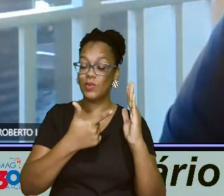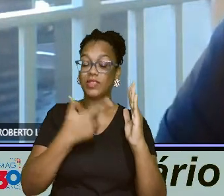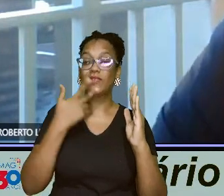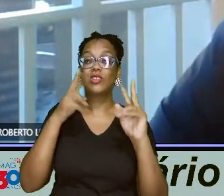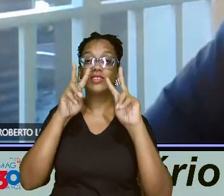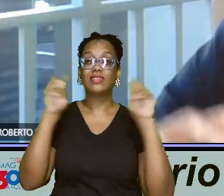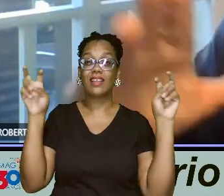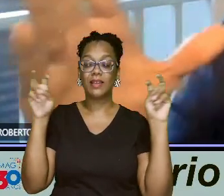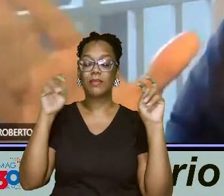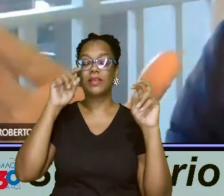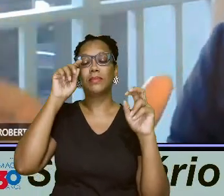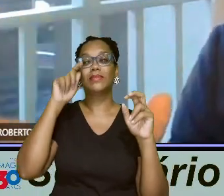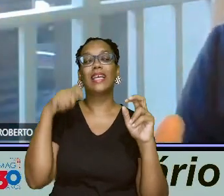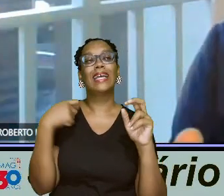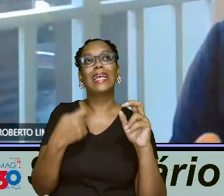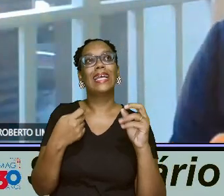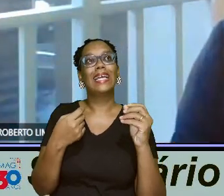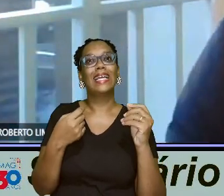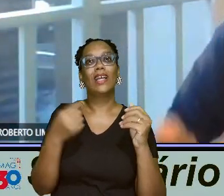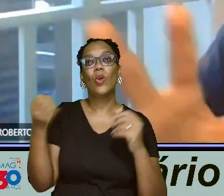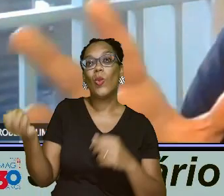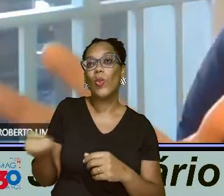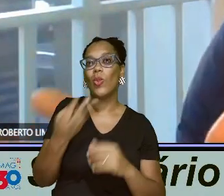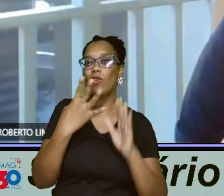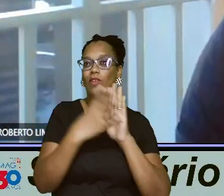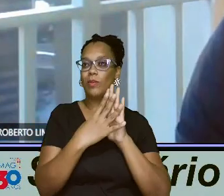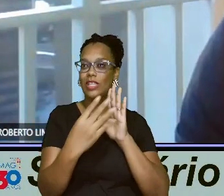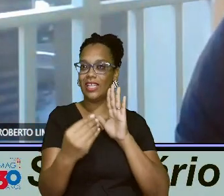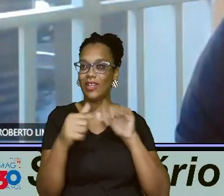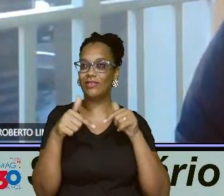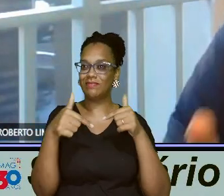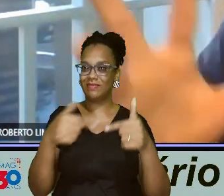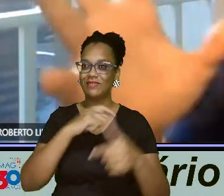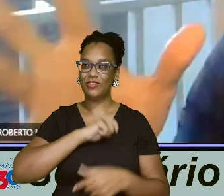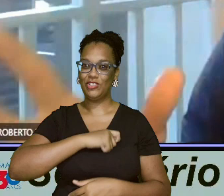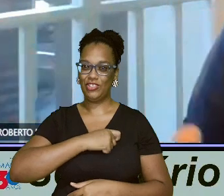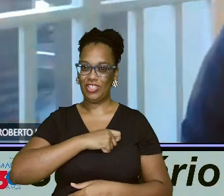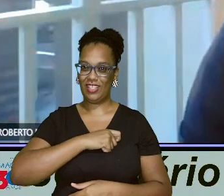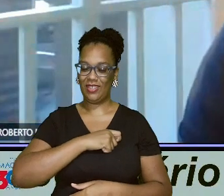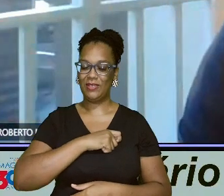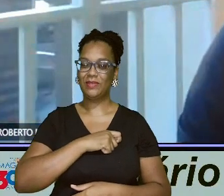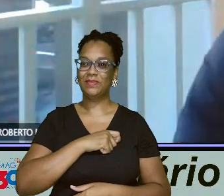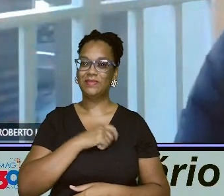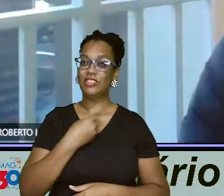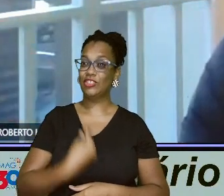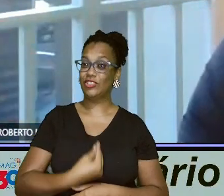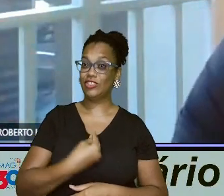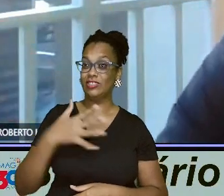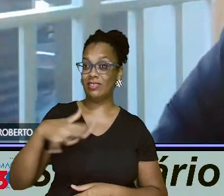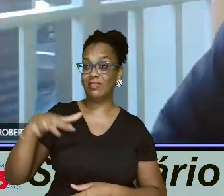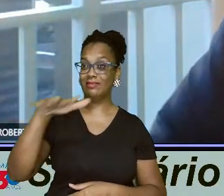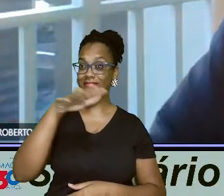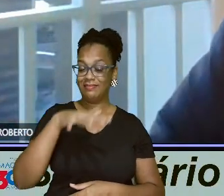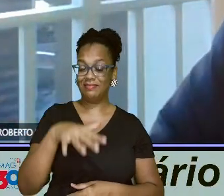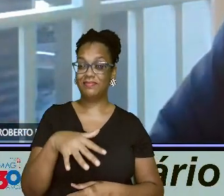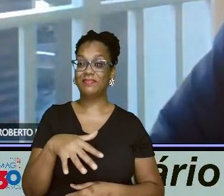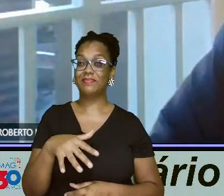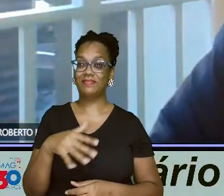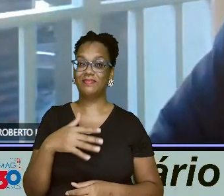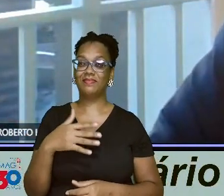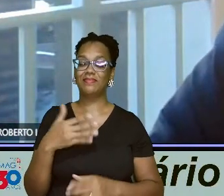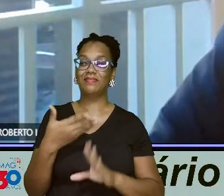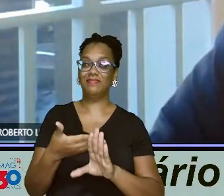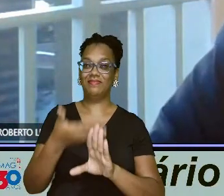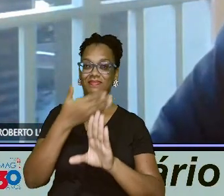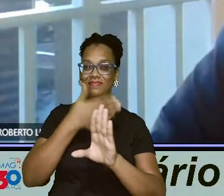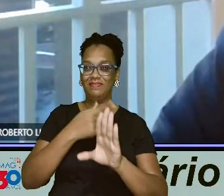seria um novo modelo de execução fiscal que está aí como pano de fundo do precedente do